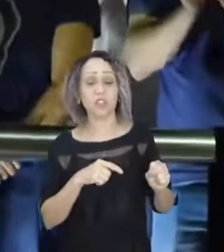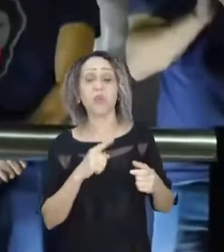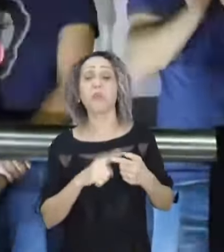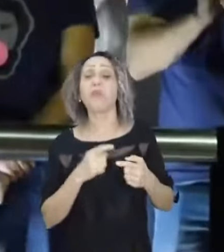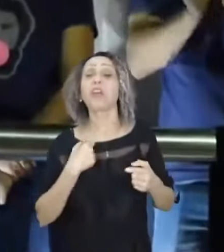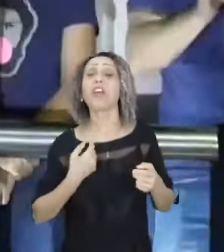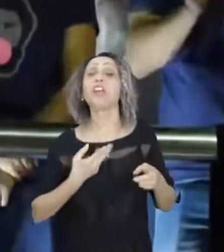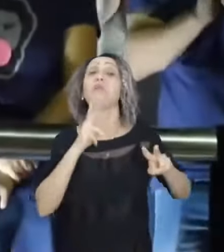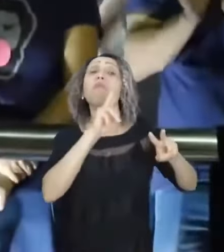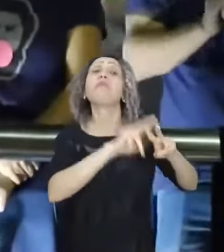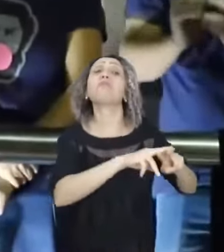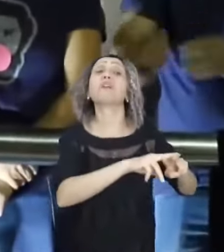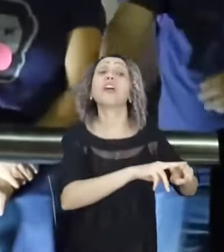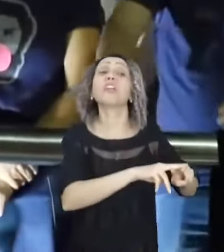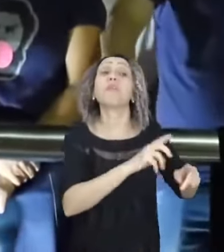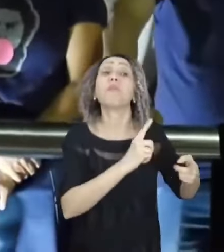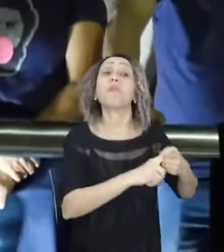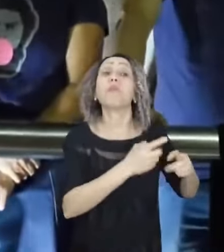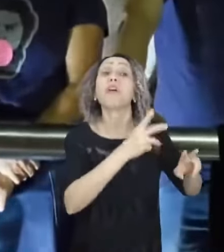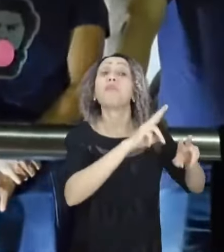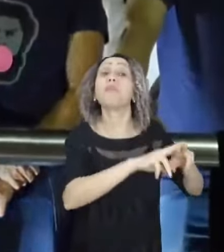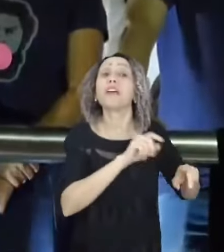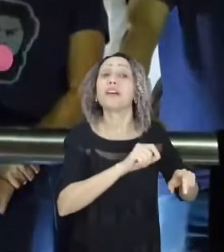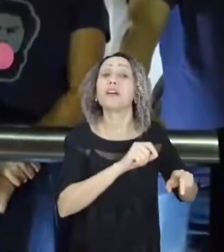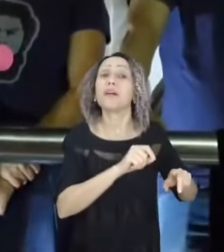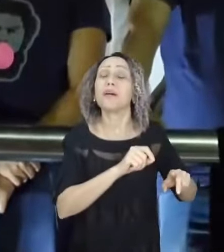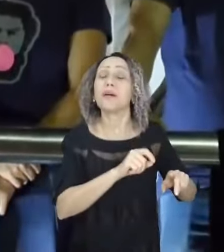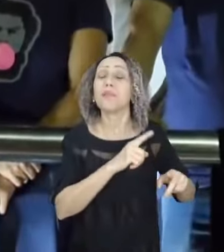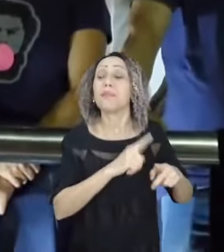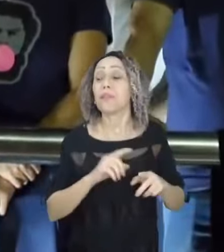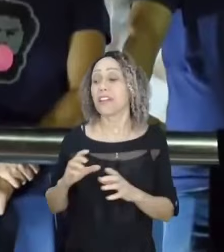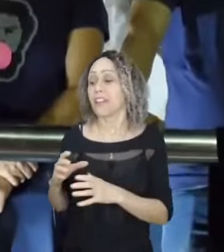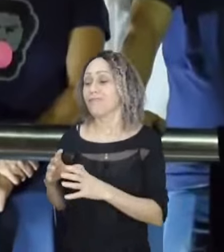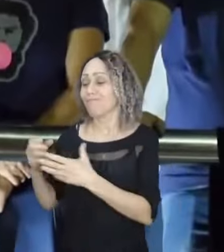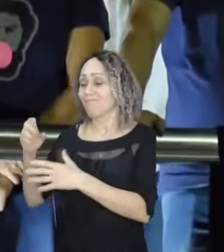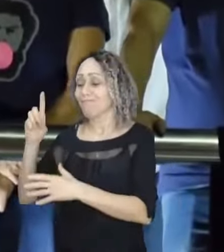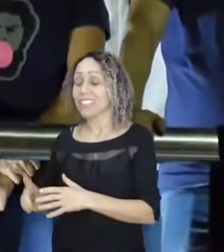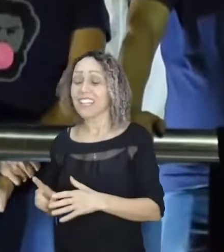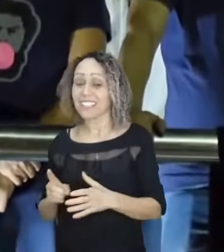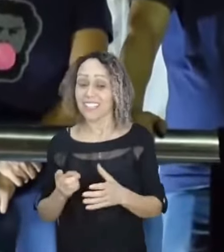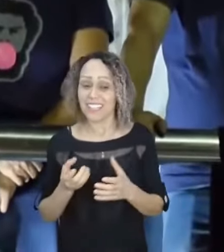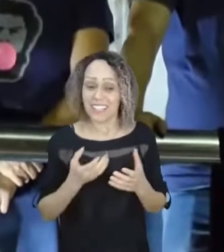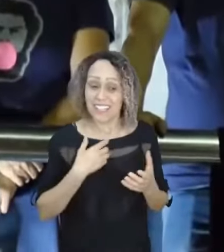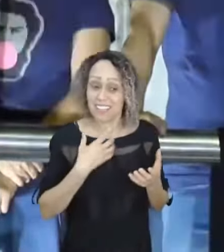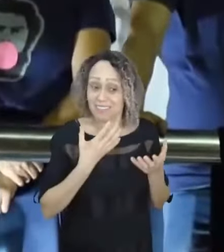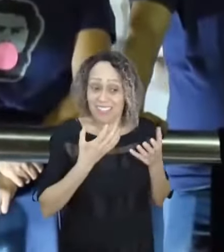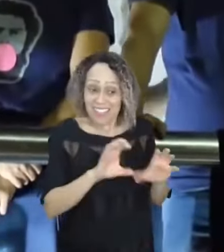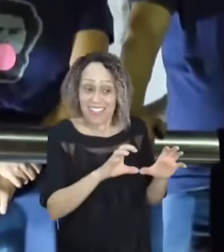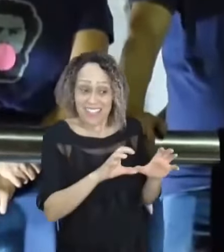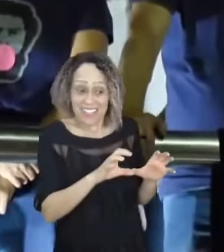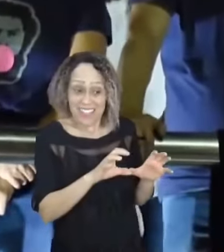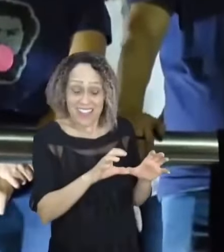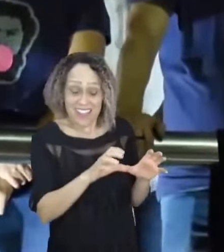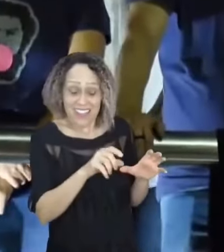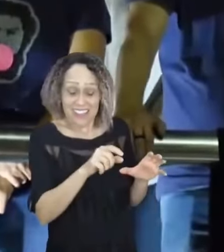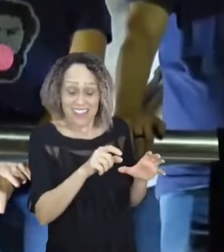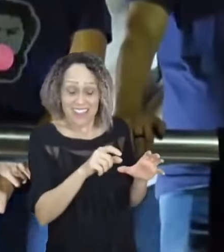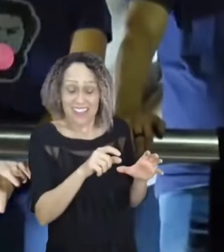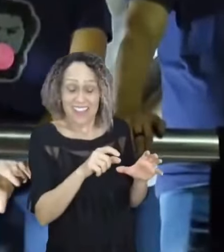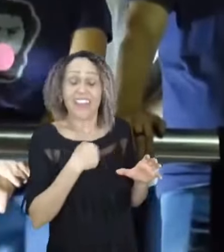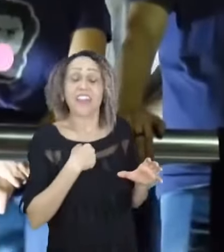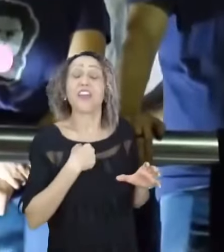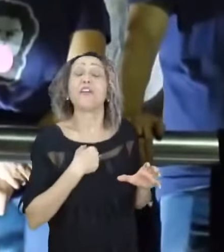Quem é que tem interesse de evitar que você seja candidato? Alguém?